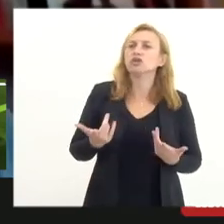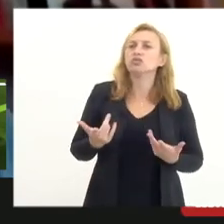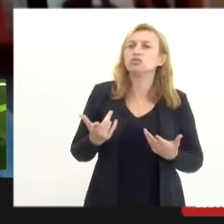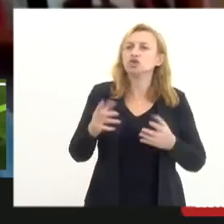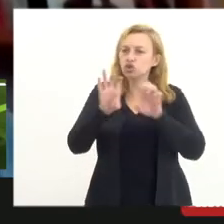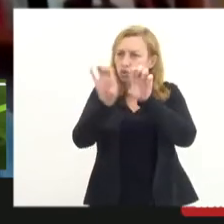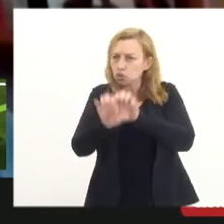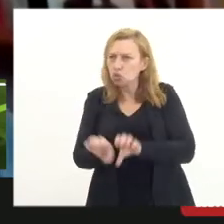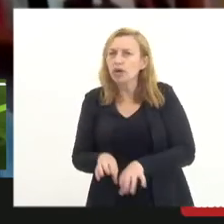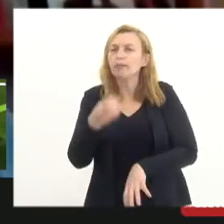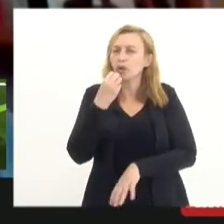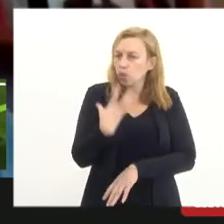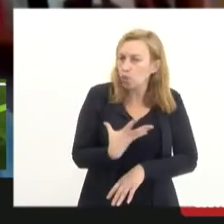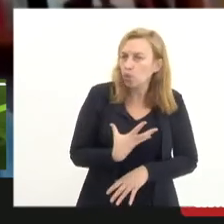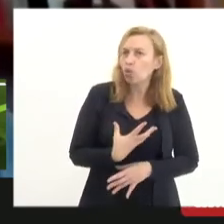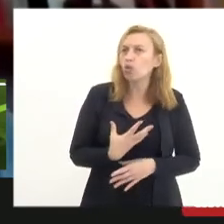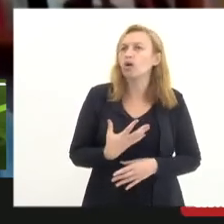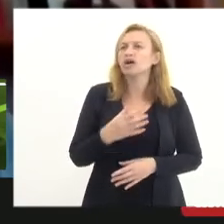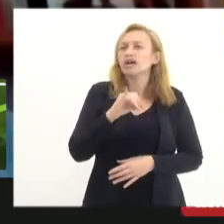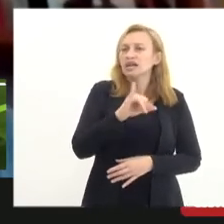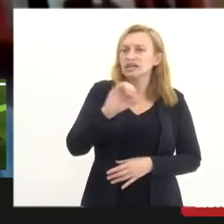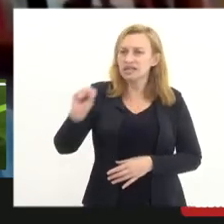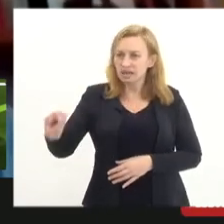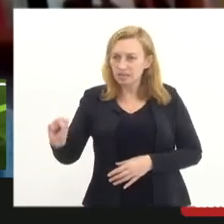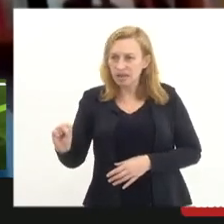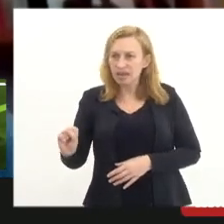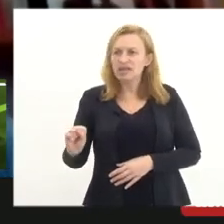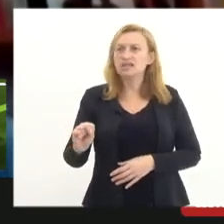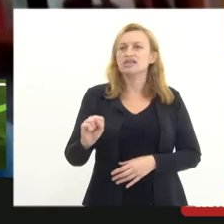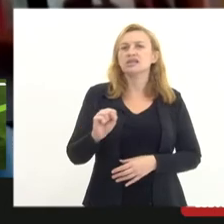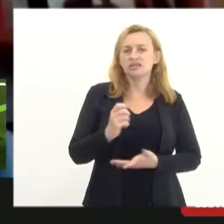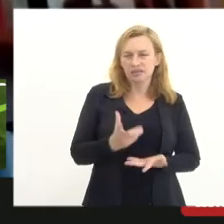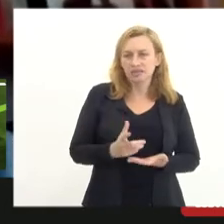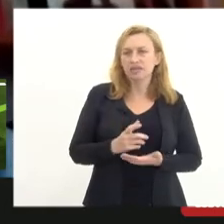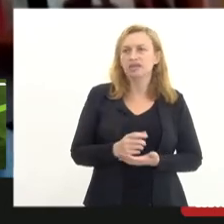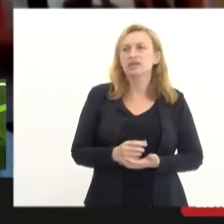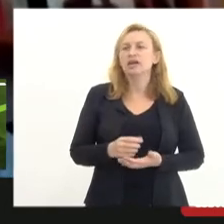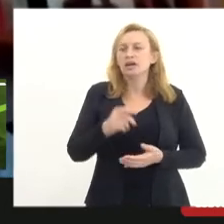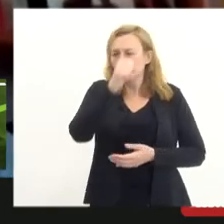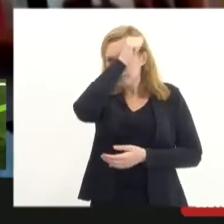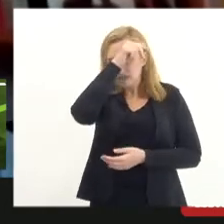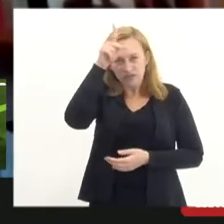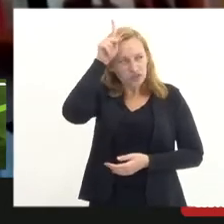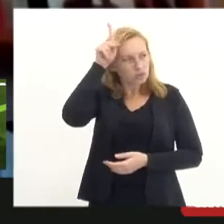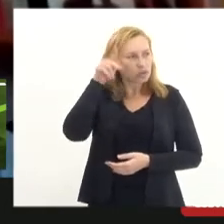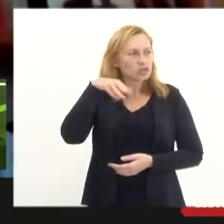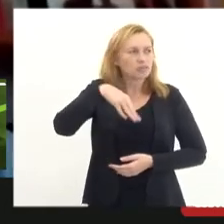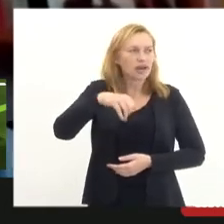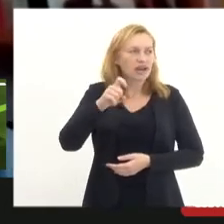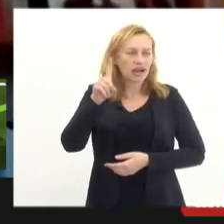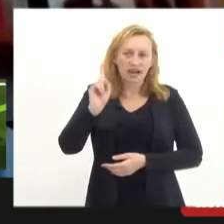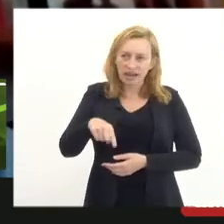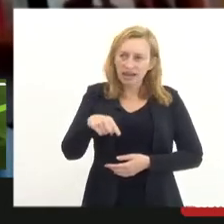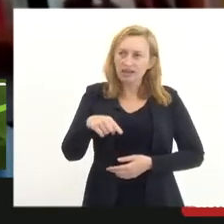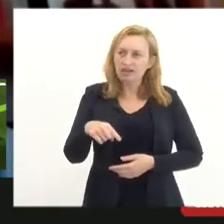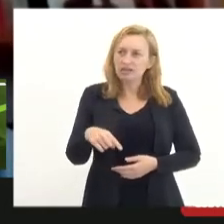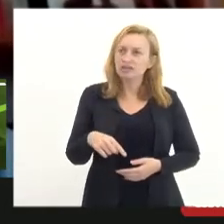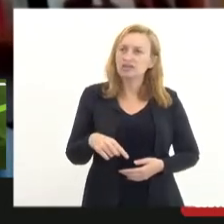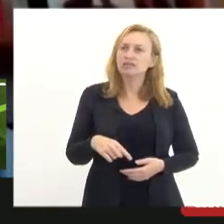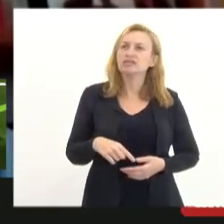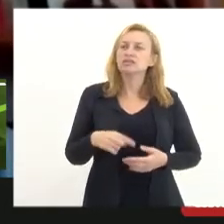produtiva e uma receita de ICMS, de ISS, para a prefeitura de Macaé